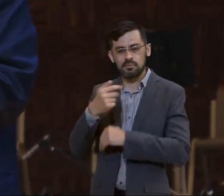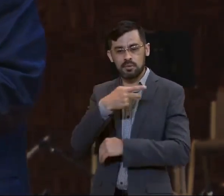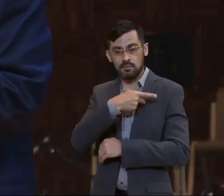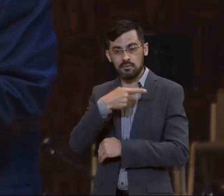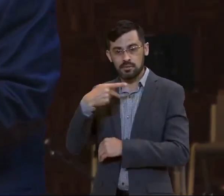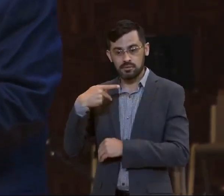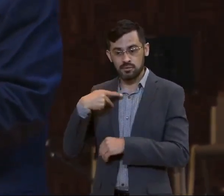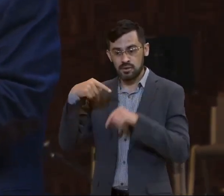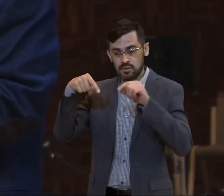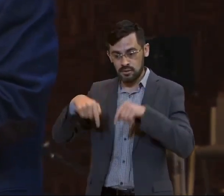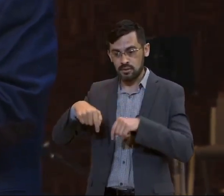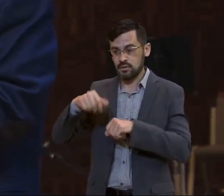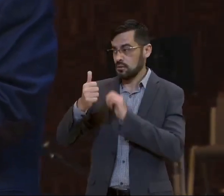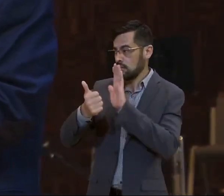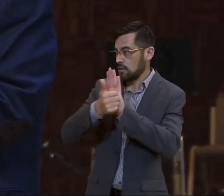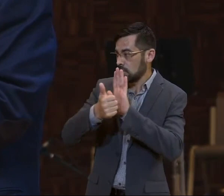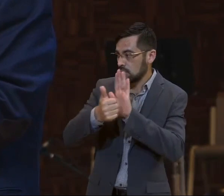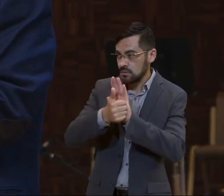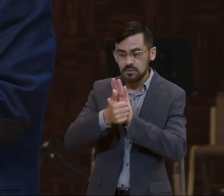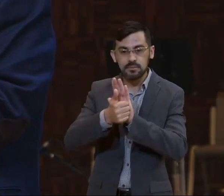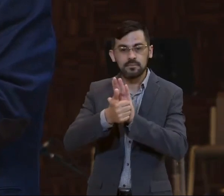aqui, e